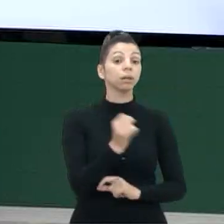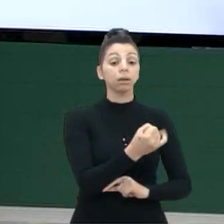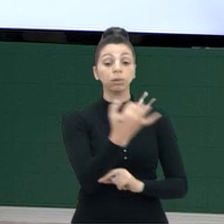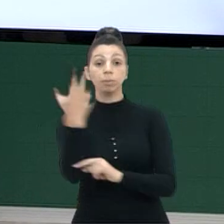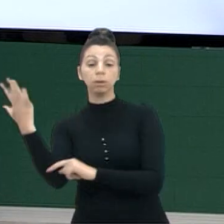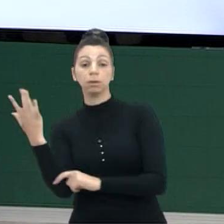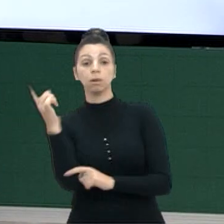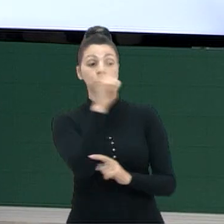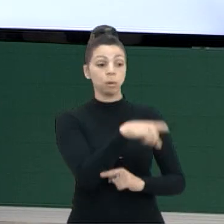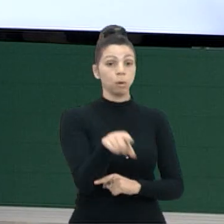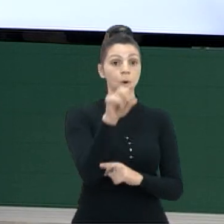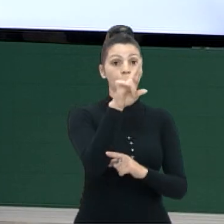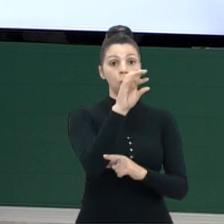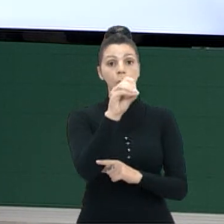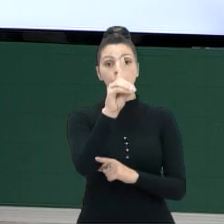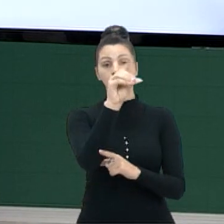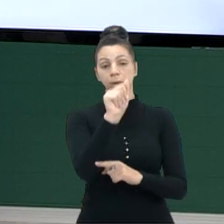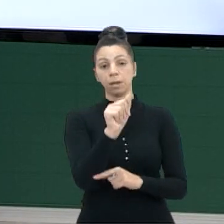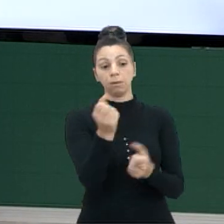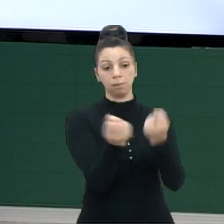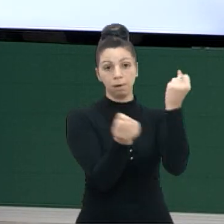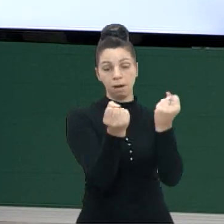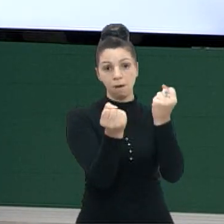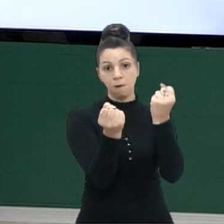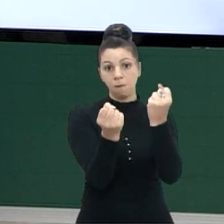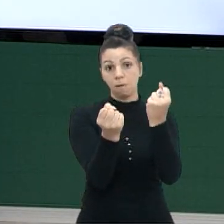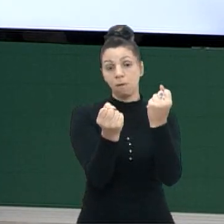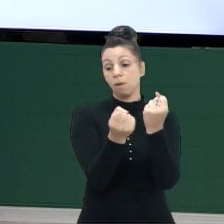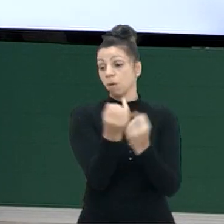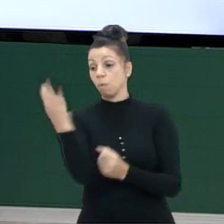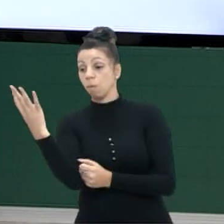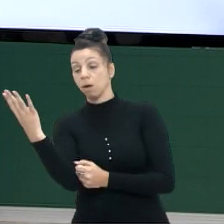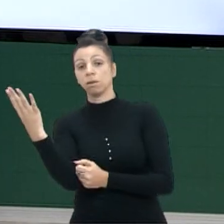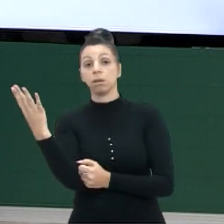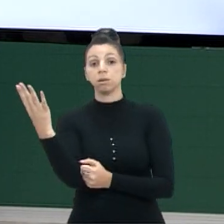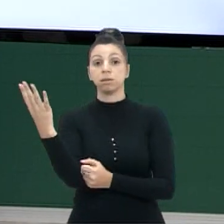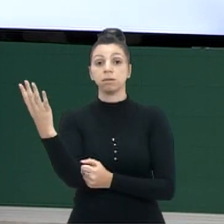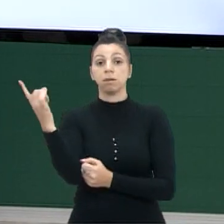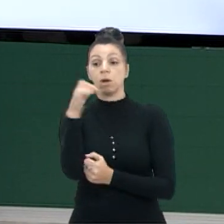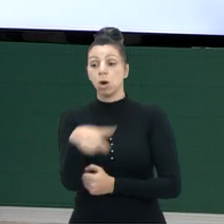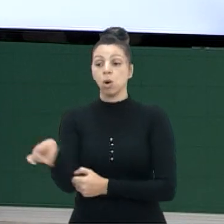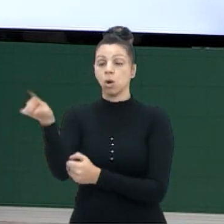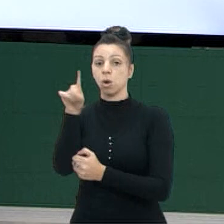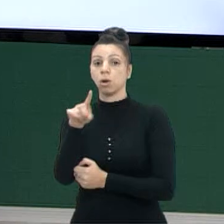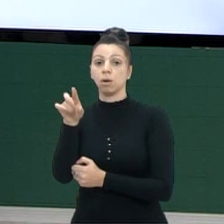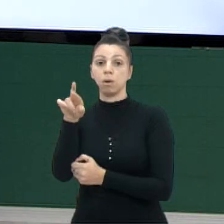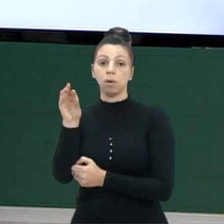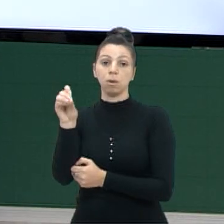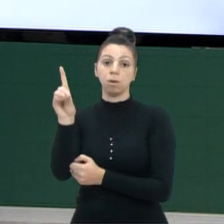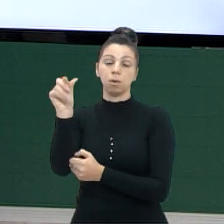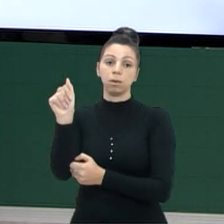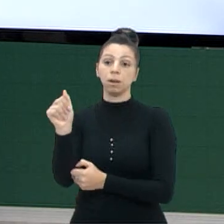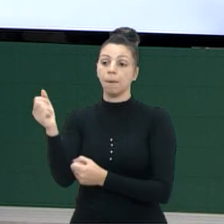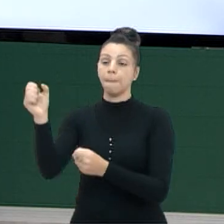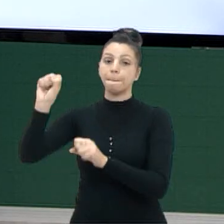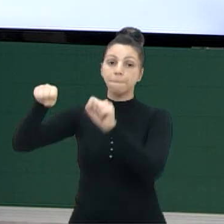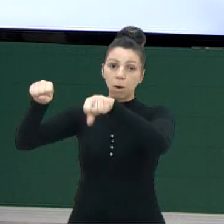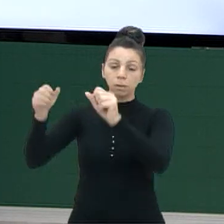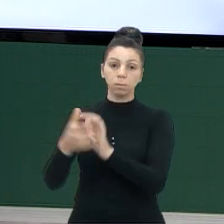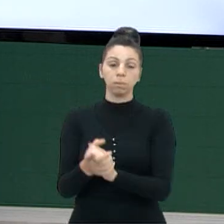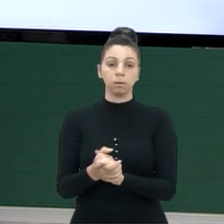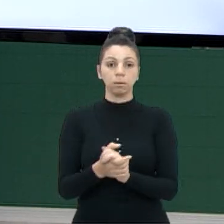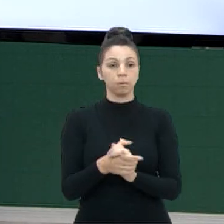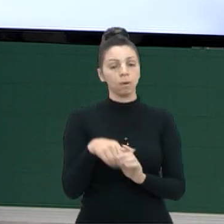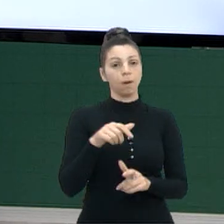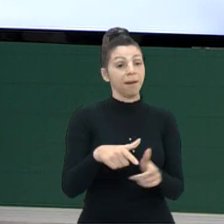da moto. Antes que você aí diga para mim que o carro tem 5 rodas, Lógico, eu tenho uma roda lá guardada que é o step,